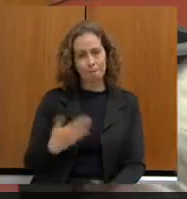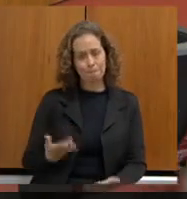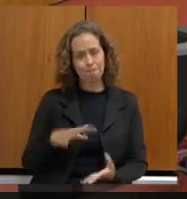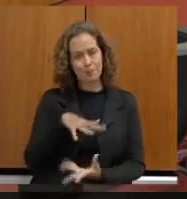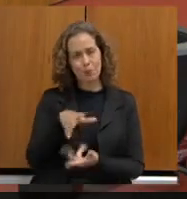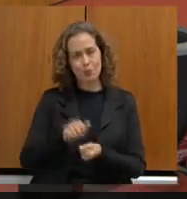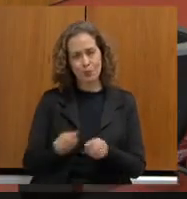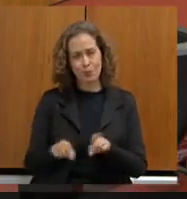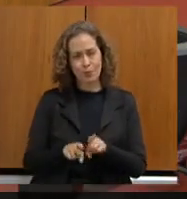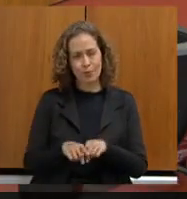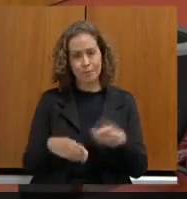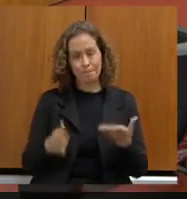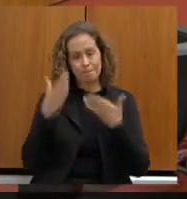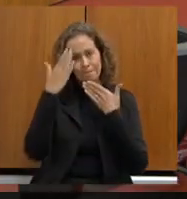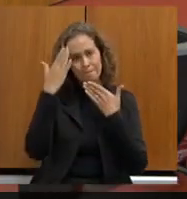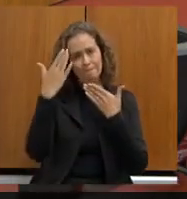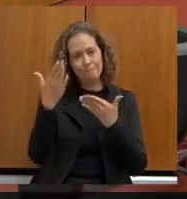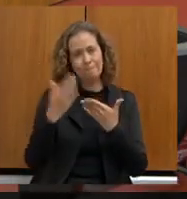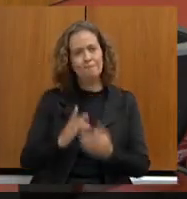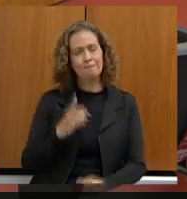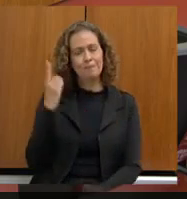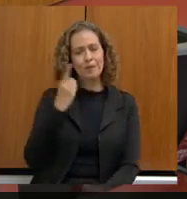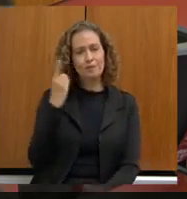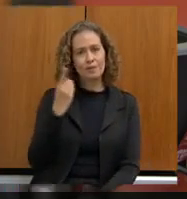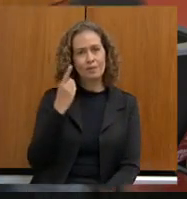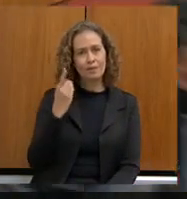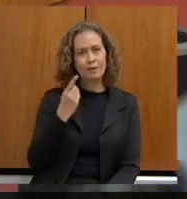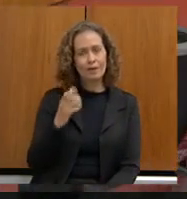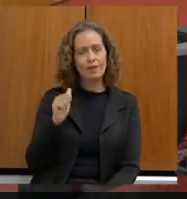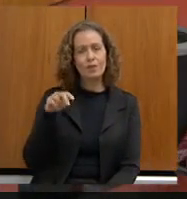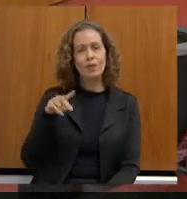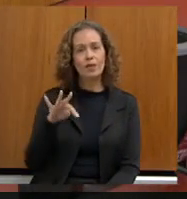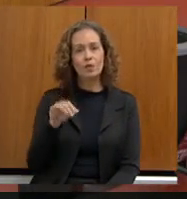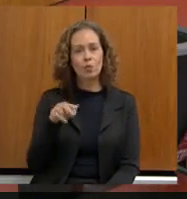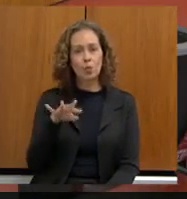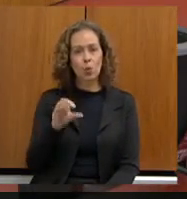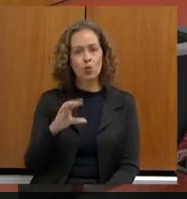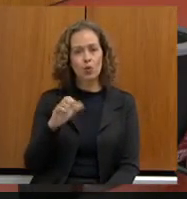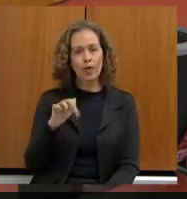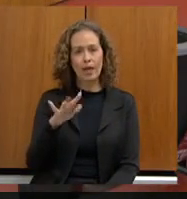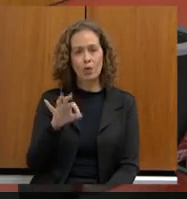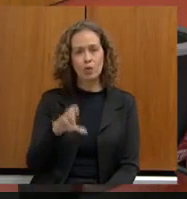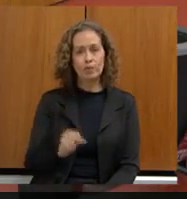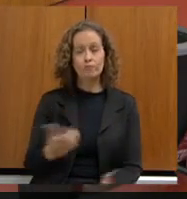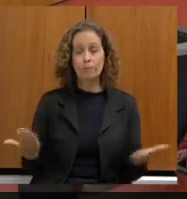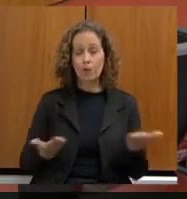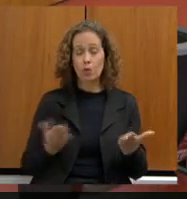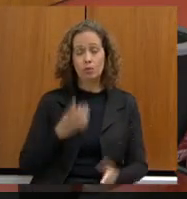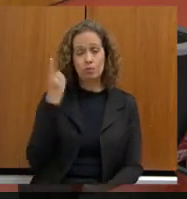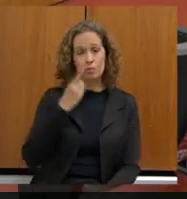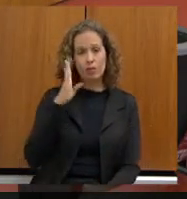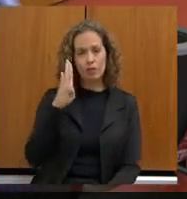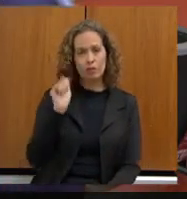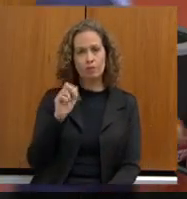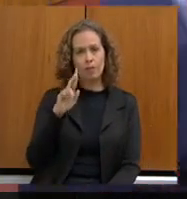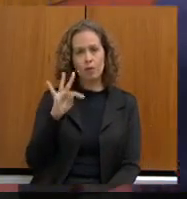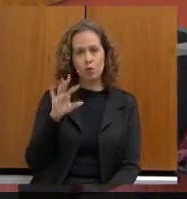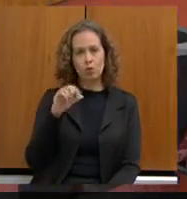e agradecemos a intervenção Deputado Antonio Carlos Arantes passo a palavra o deputado Arthur